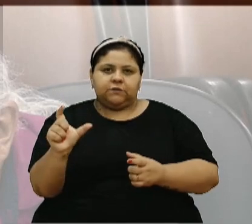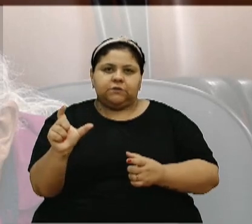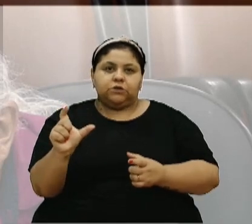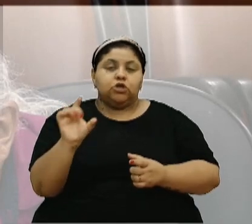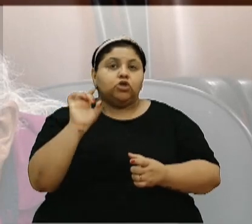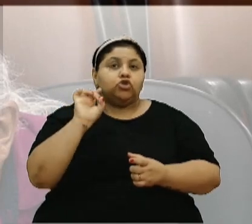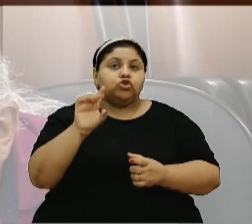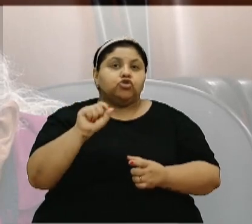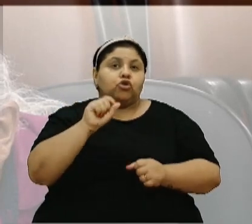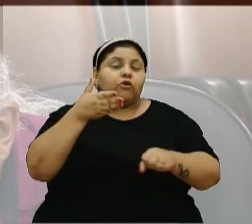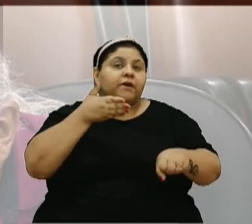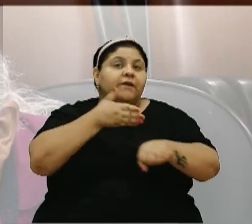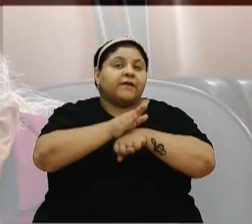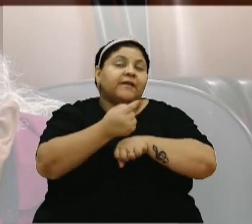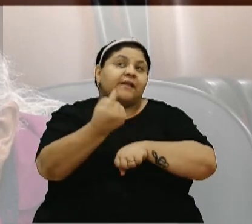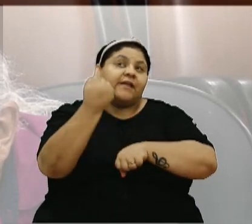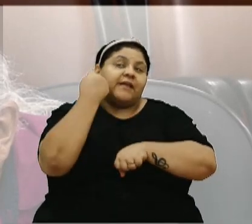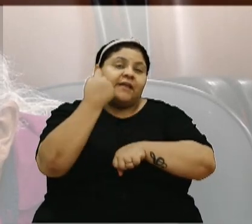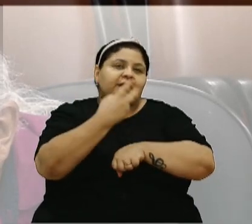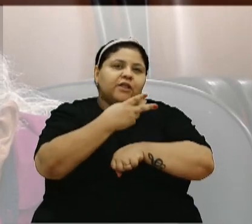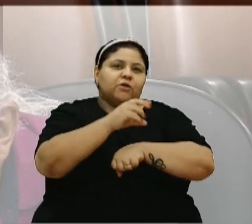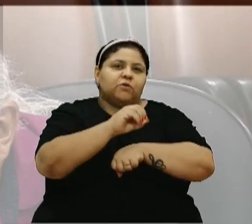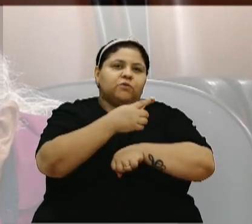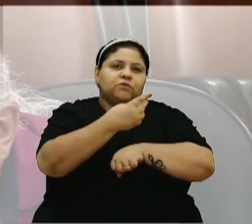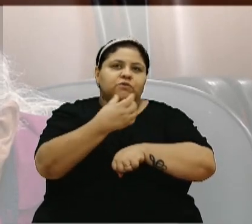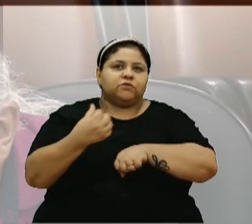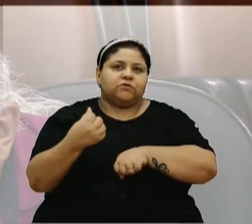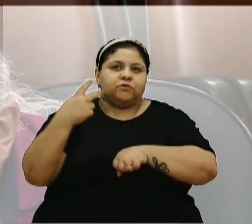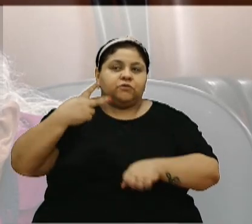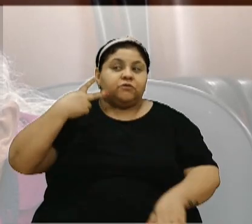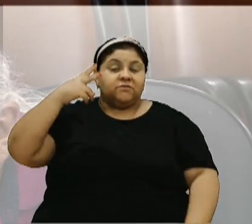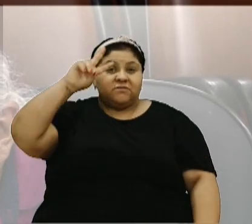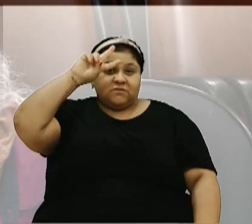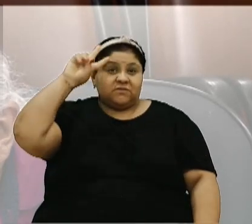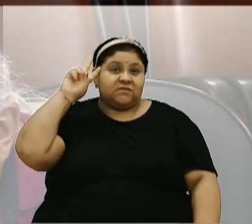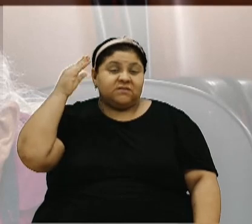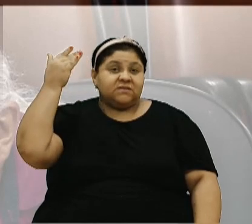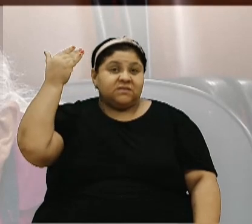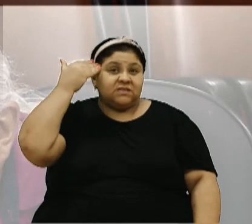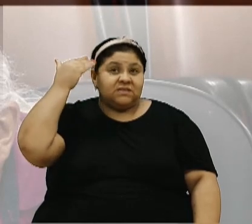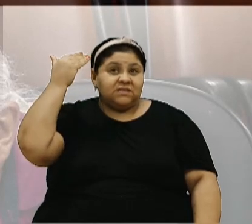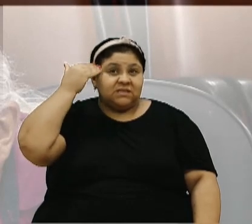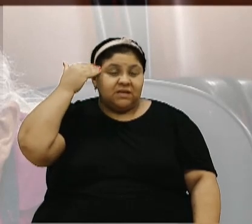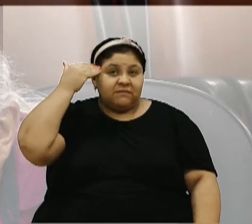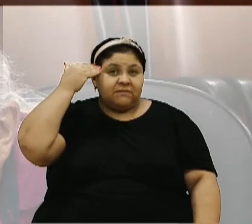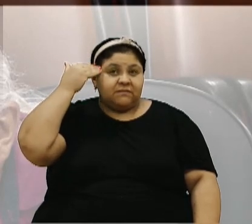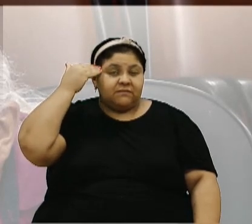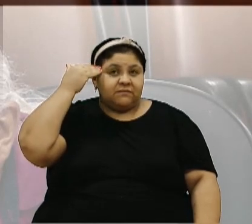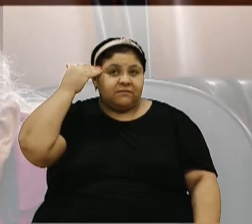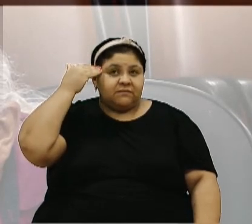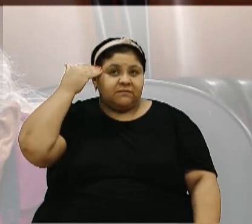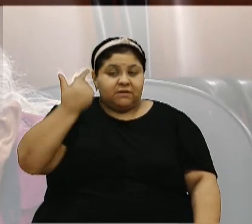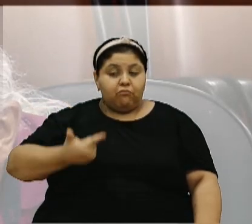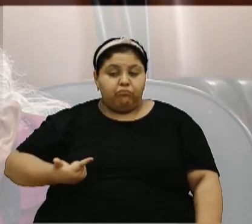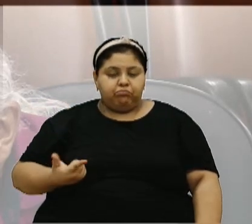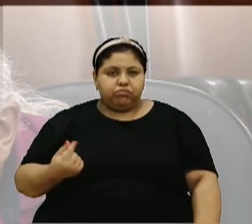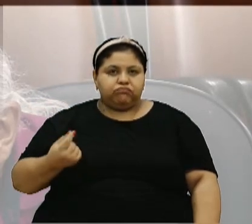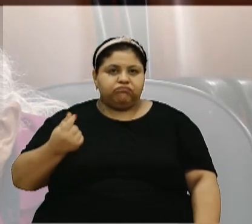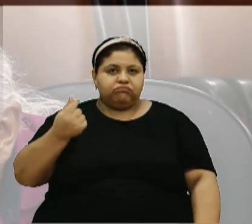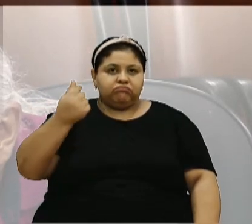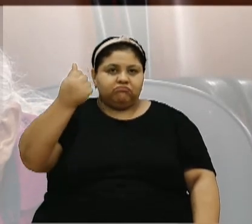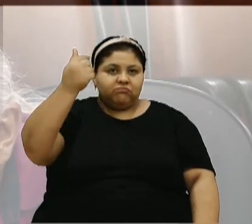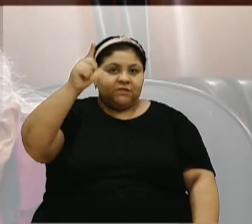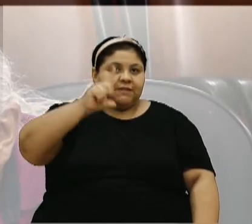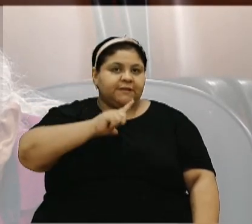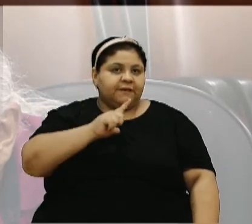Só quem participou daquela festa da uva em 2016, vereador Velocino Eas, sabe a fartura que teve naquela